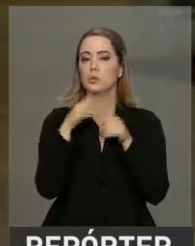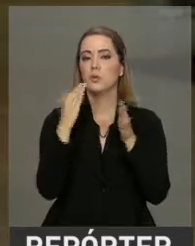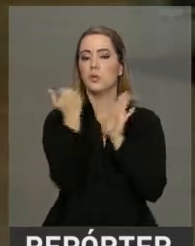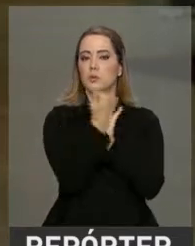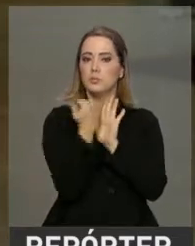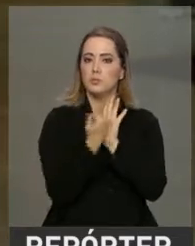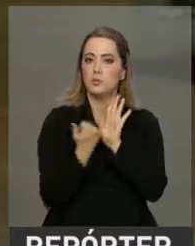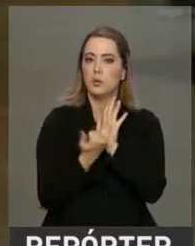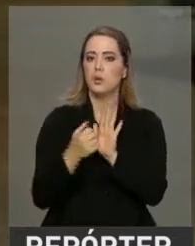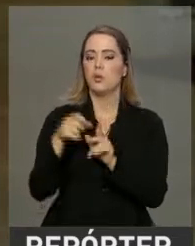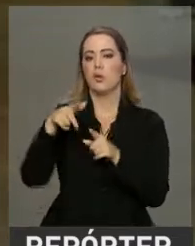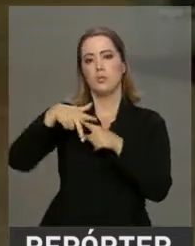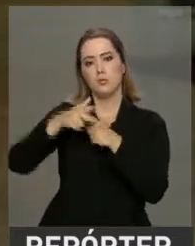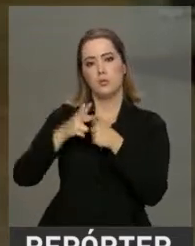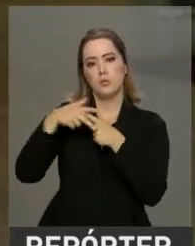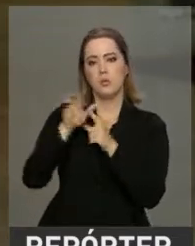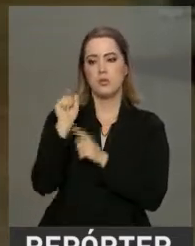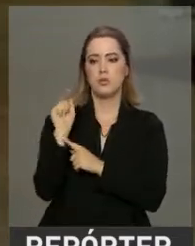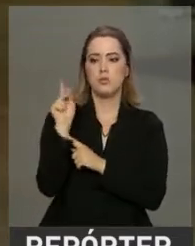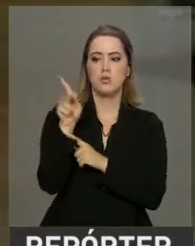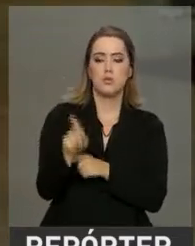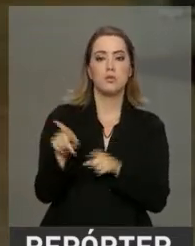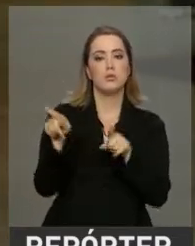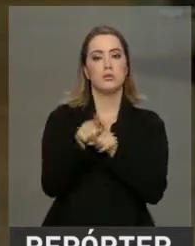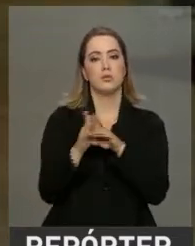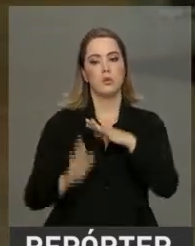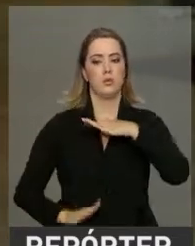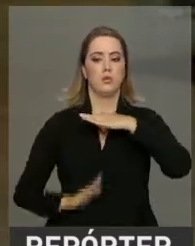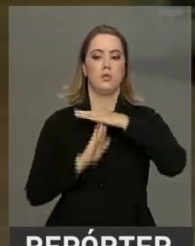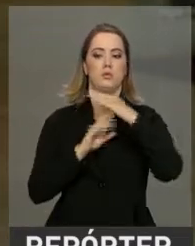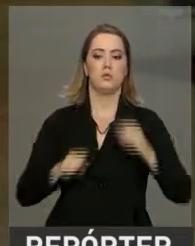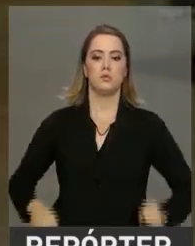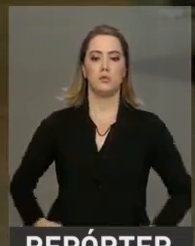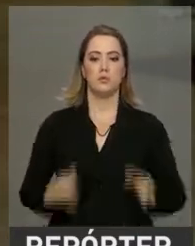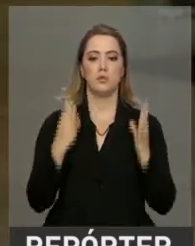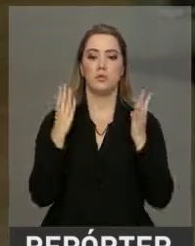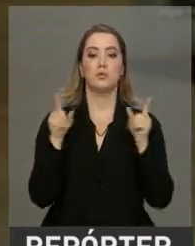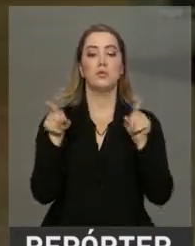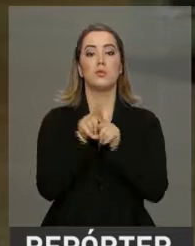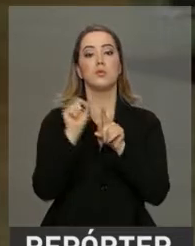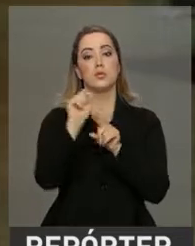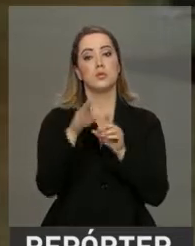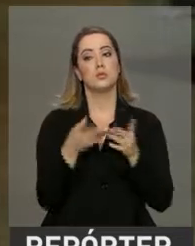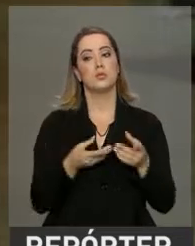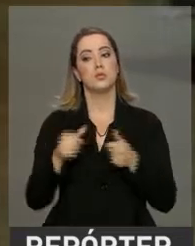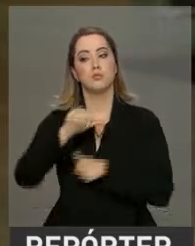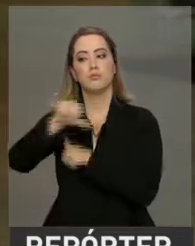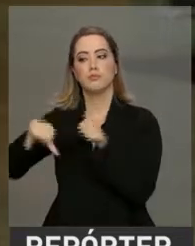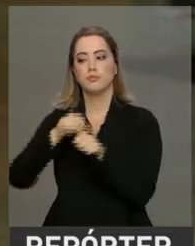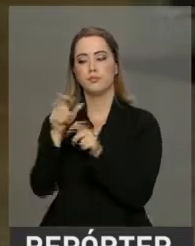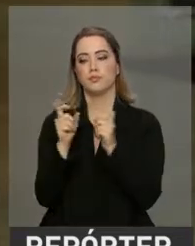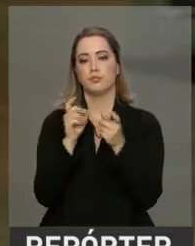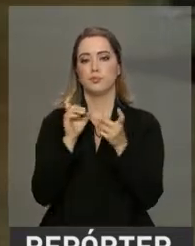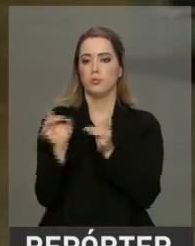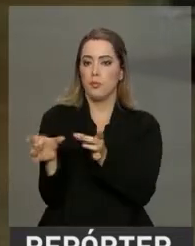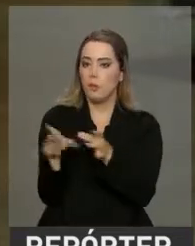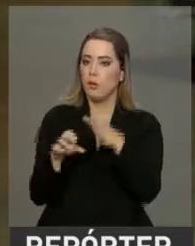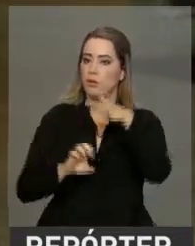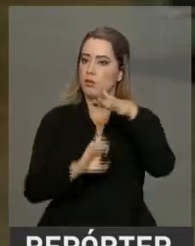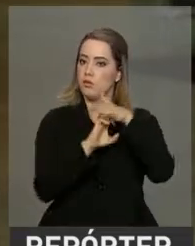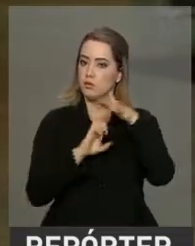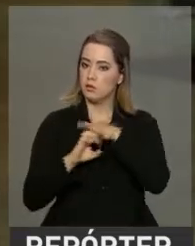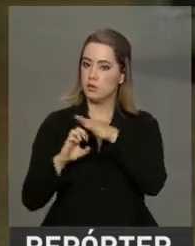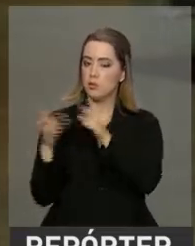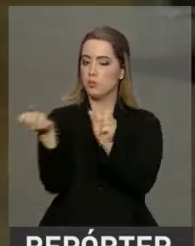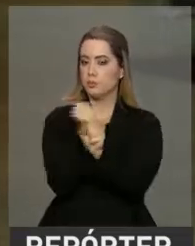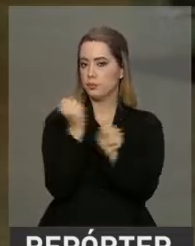reforma da Previdência tetos para os gastos públicos e também concessão de projetos em infraestrutura em Nova York temer